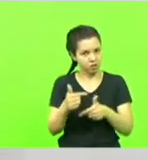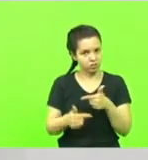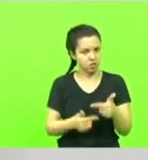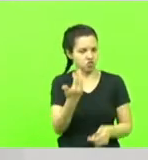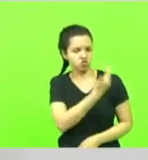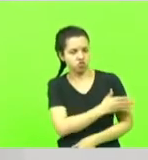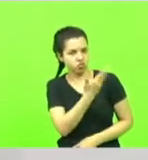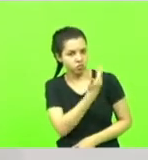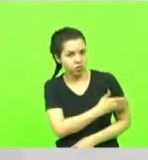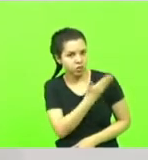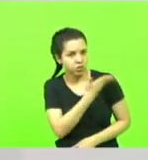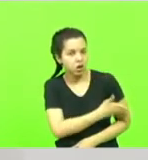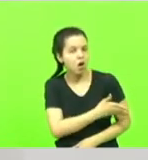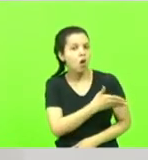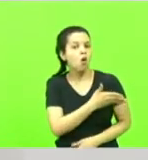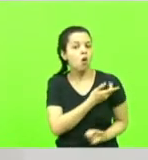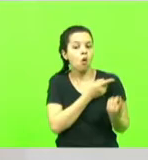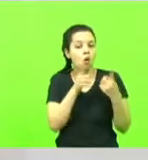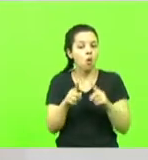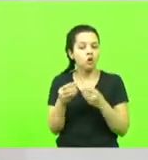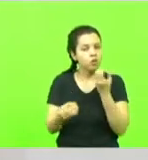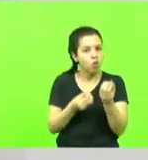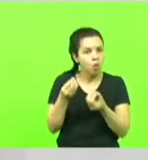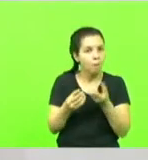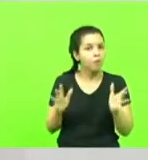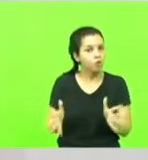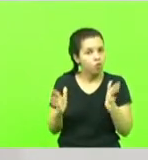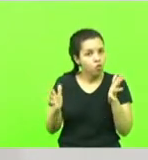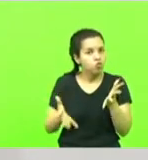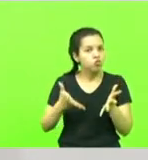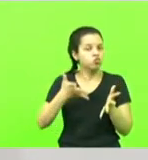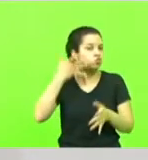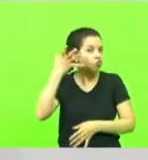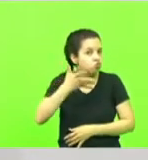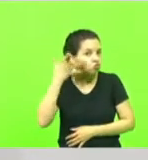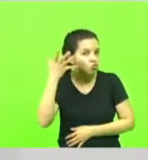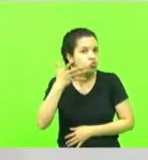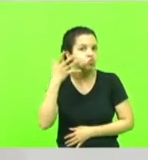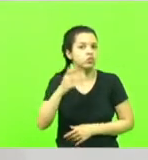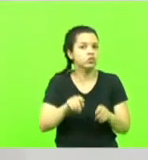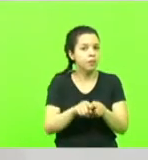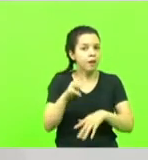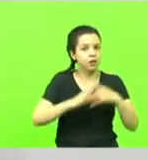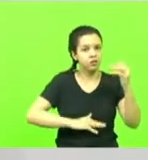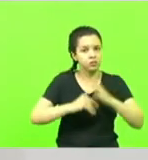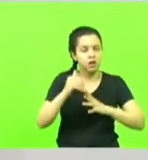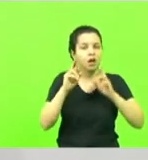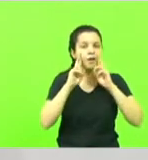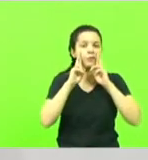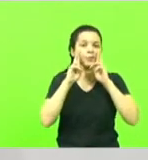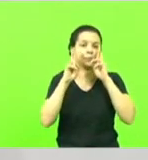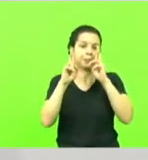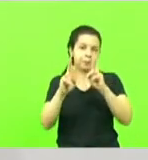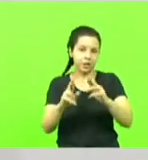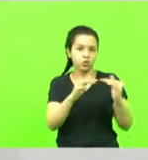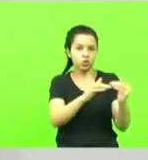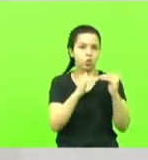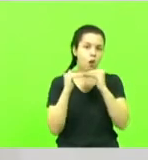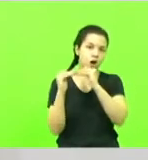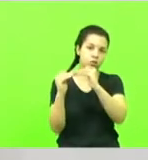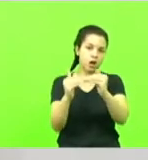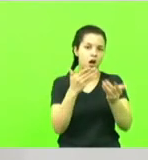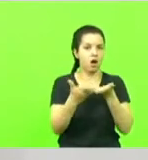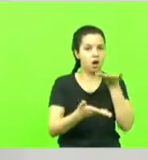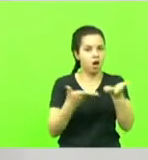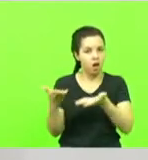continuamente, promovendo, não só no discurso, mas também nas ações, atos de respeito e igualdade de tratamento,